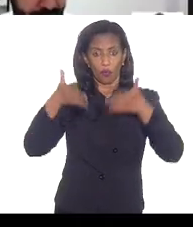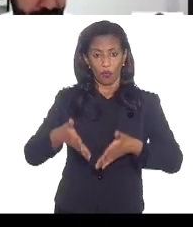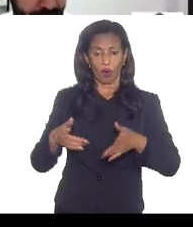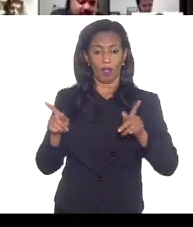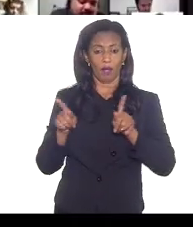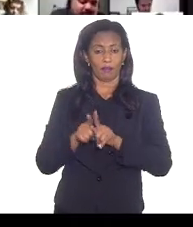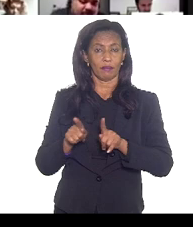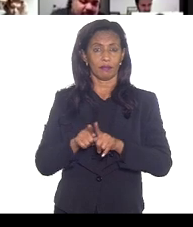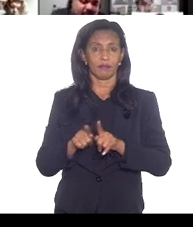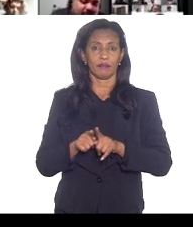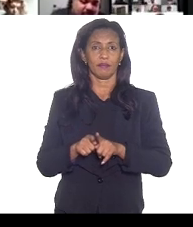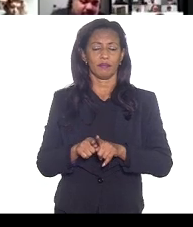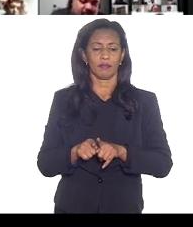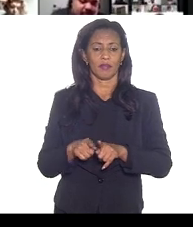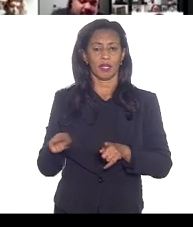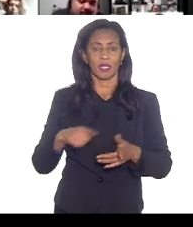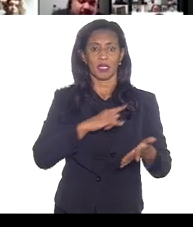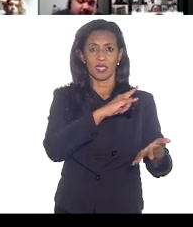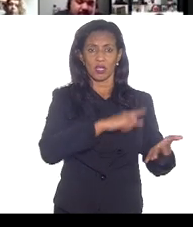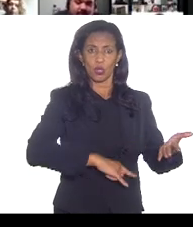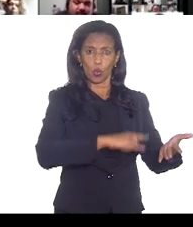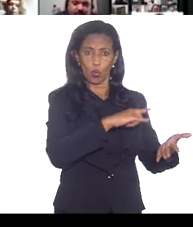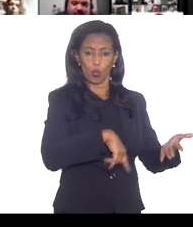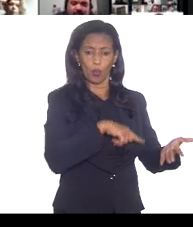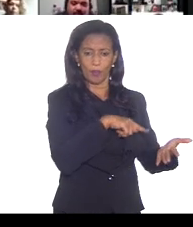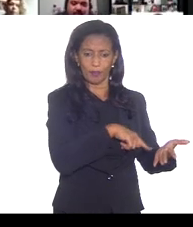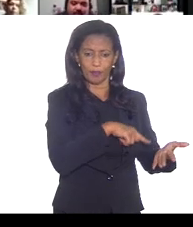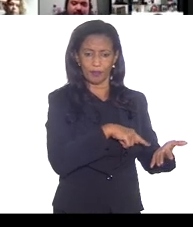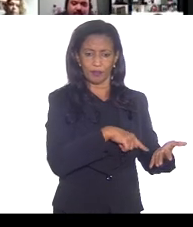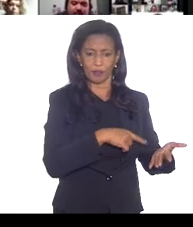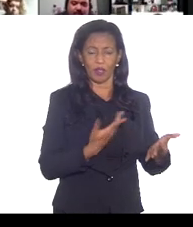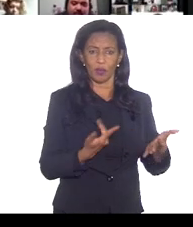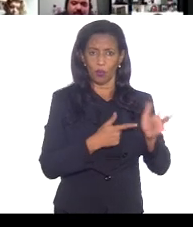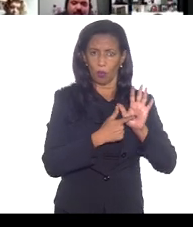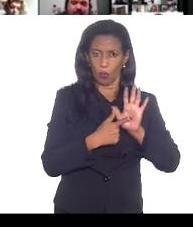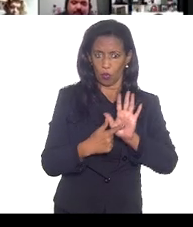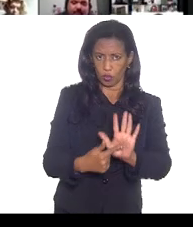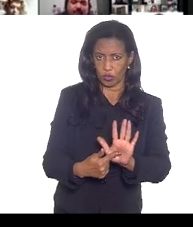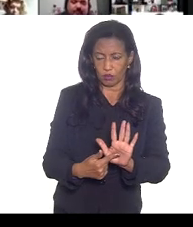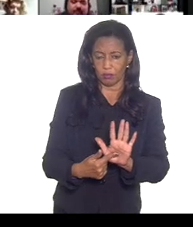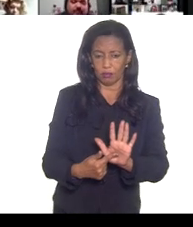sobre questões nesse documento preliminar, né, que foi apresentado